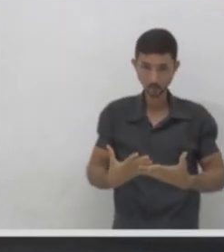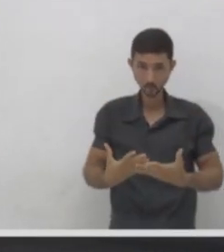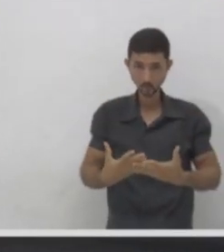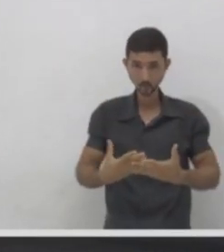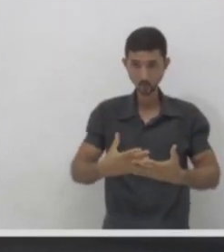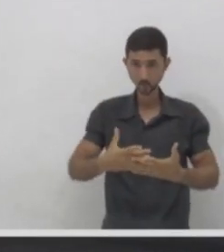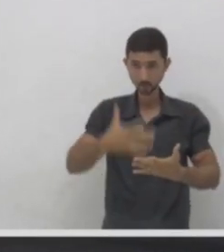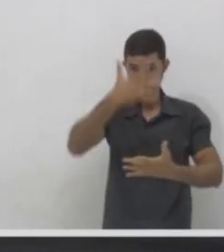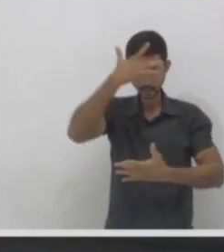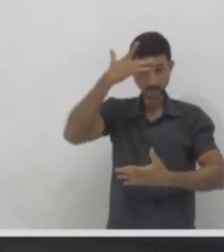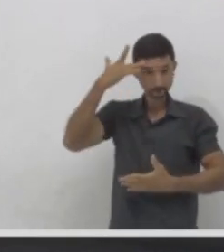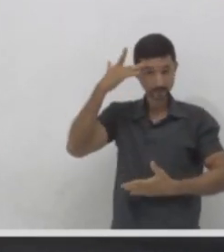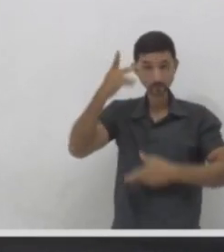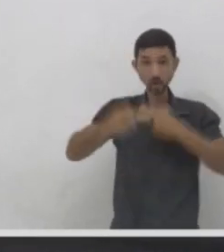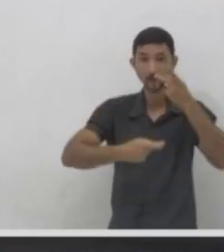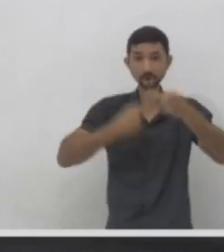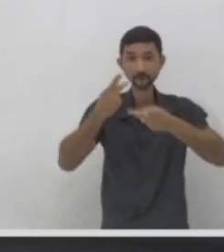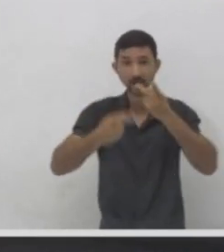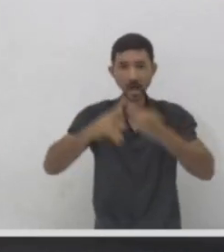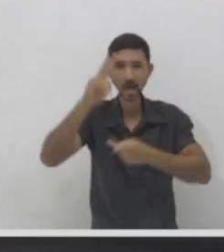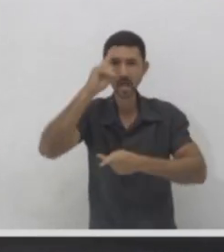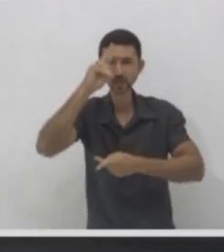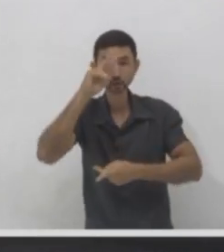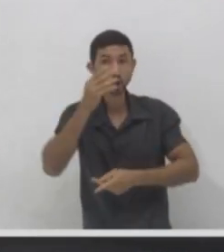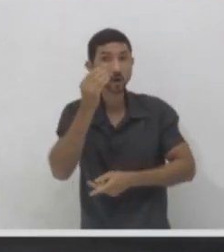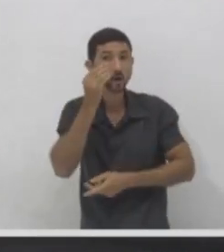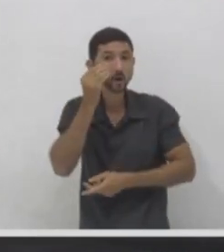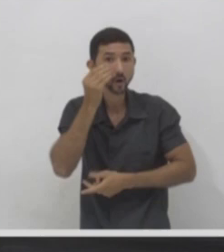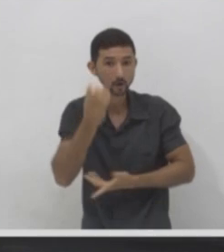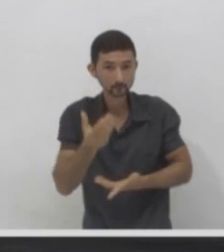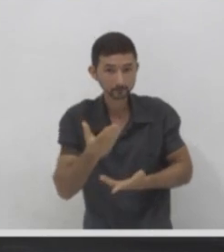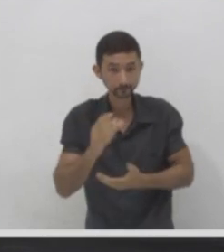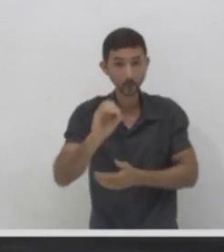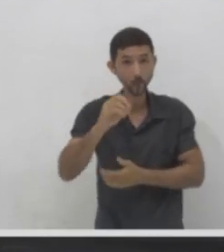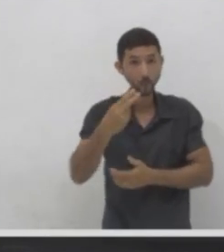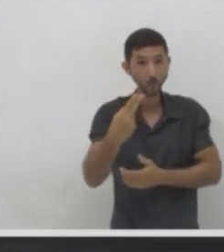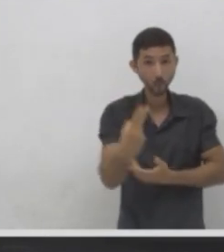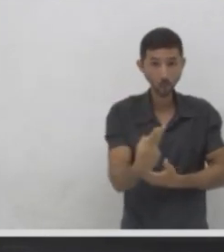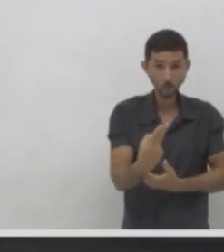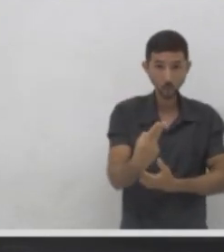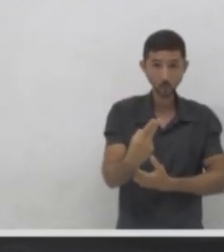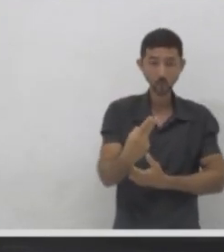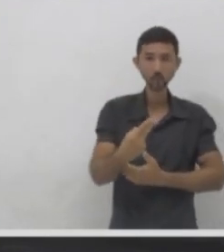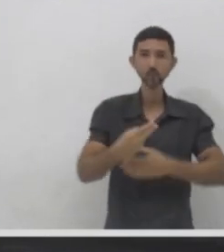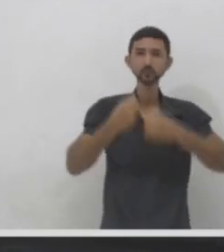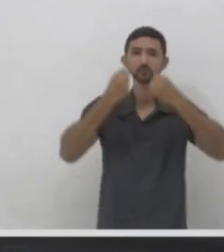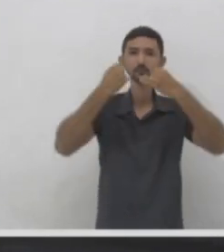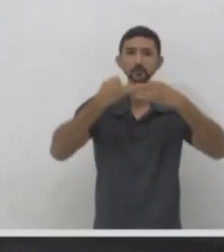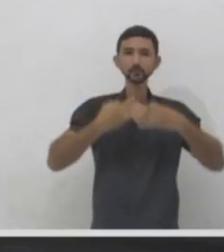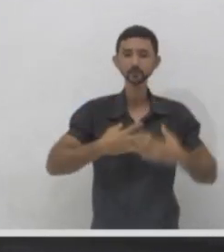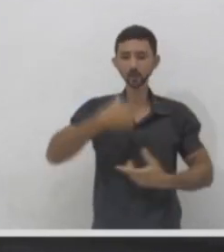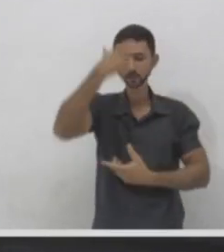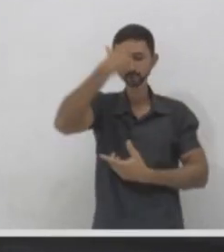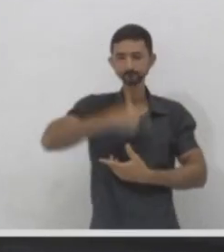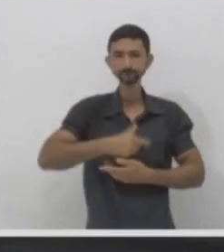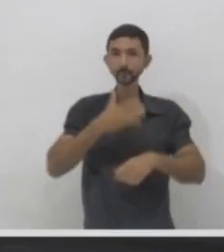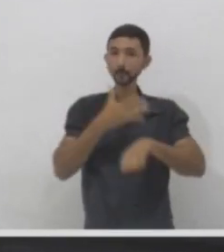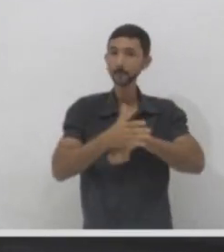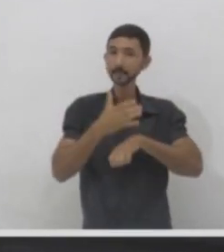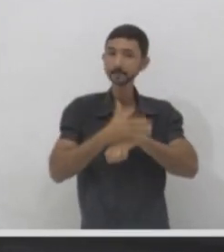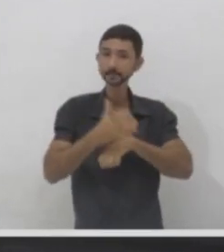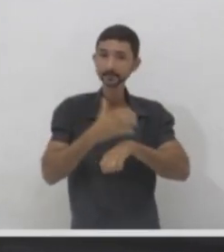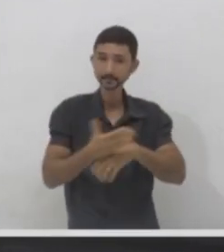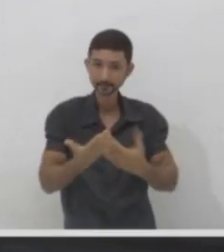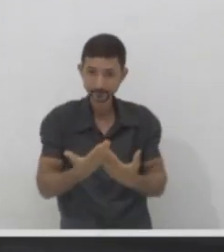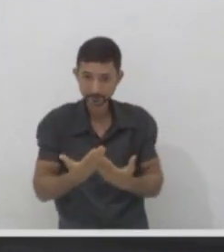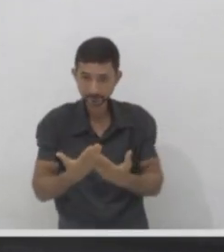conta a história, no caso o narrador observador, ou ainda ele pode ser o narrador personagem, aquele que